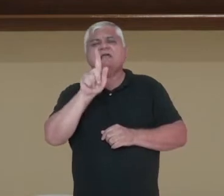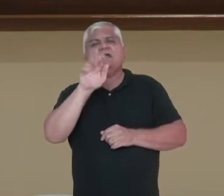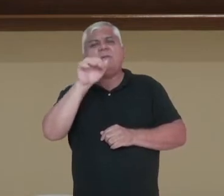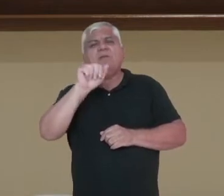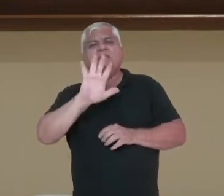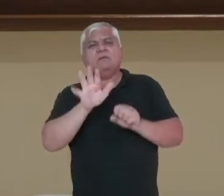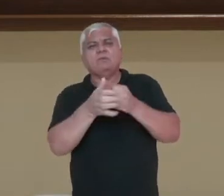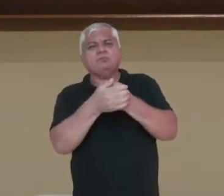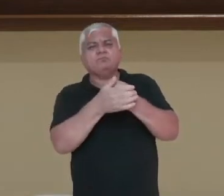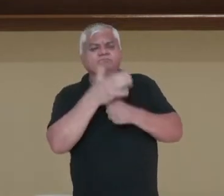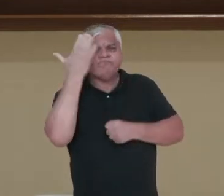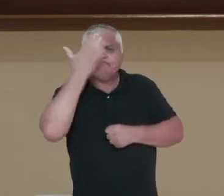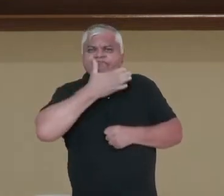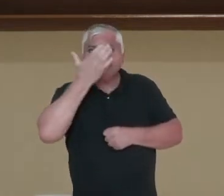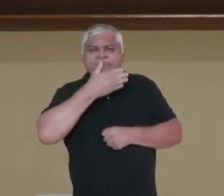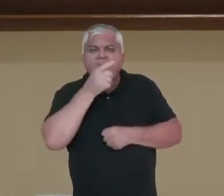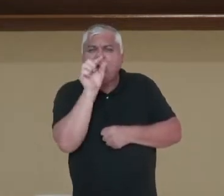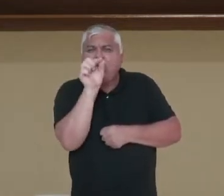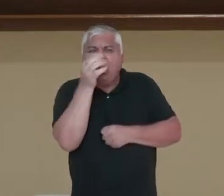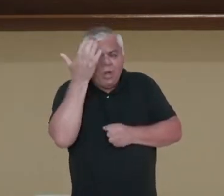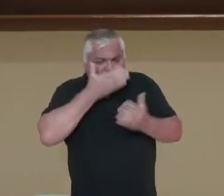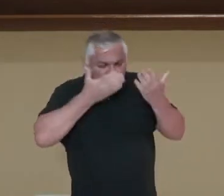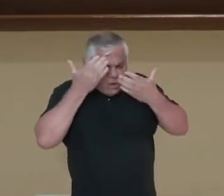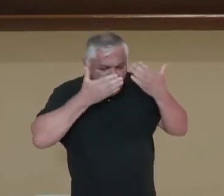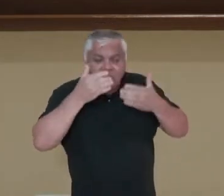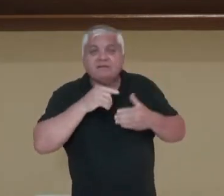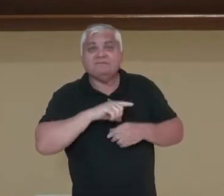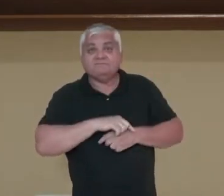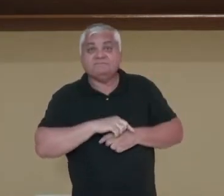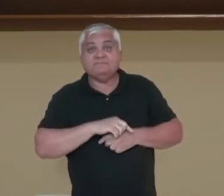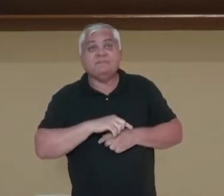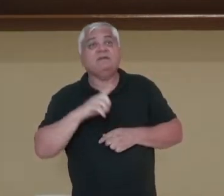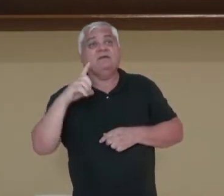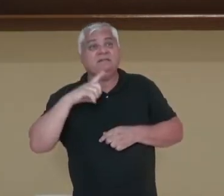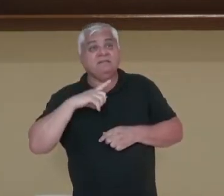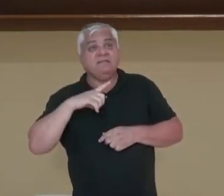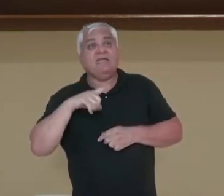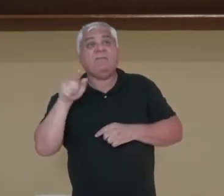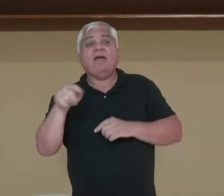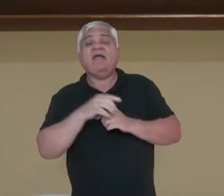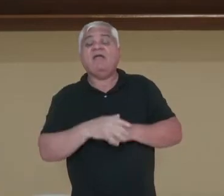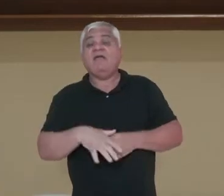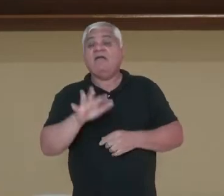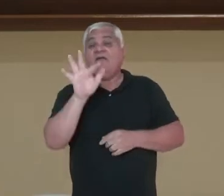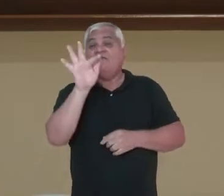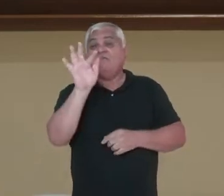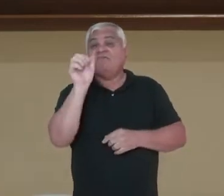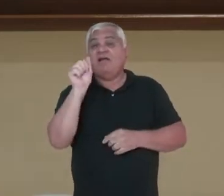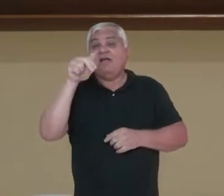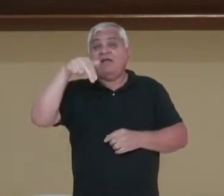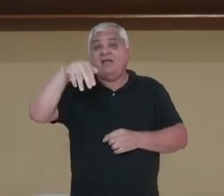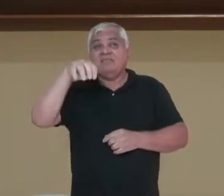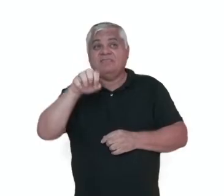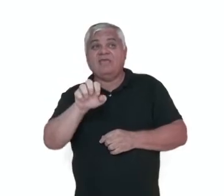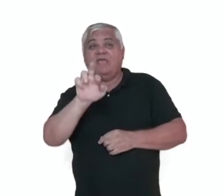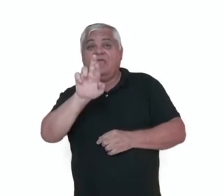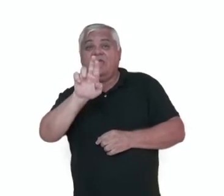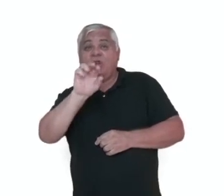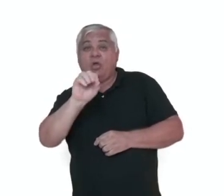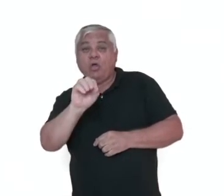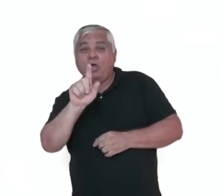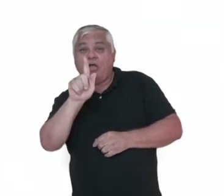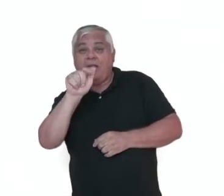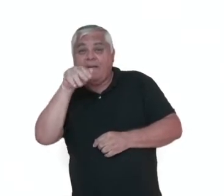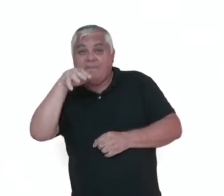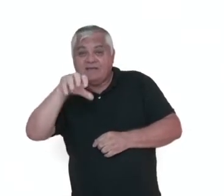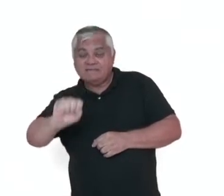não consegue ver a olho nu, ok? Fanerógamas já é o contrário, né? É algo visível. Então quer dizer que a gente tem um gameta, uma